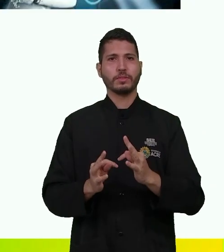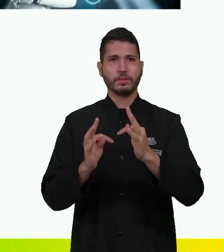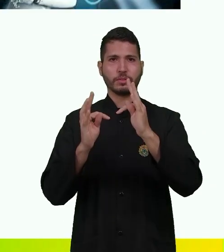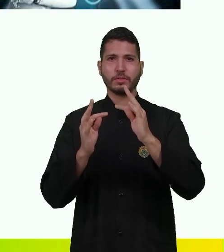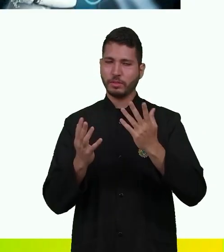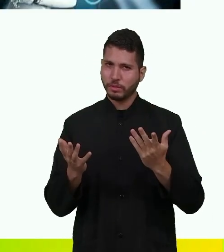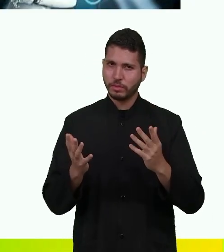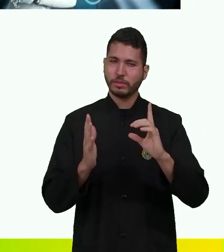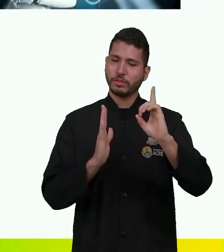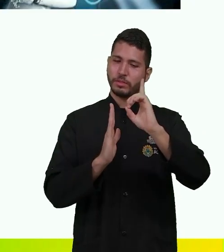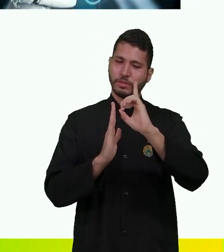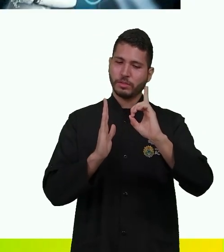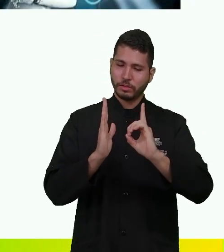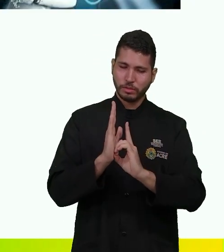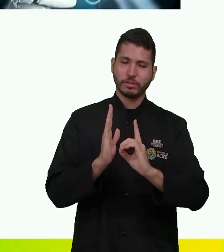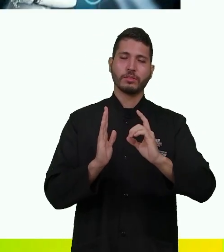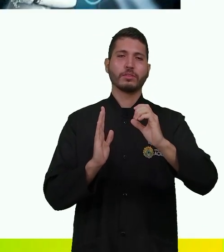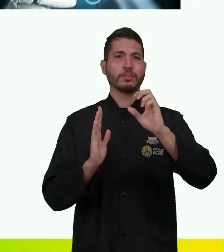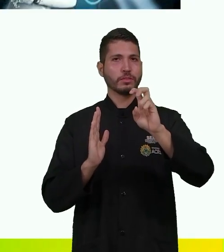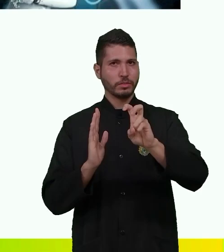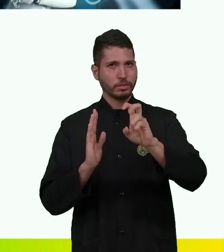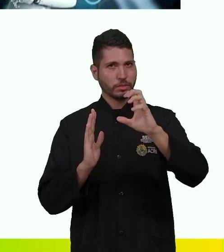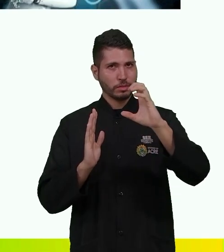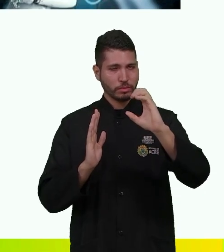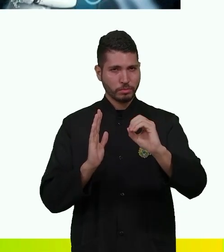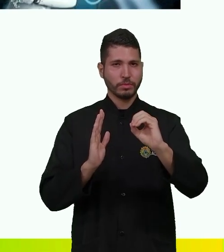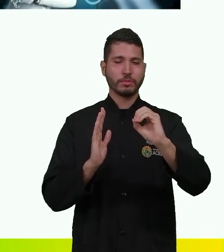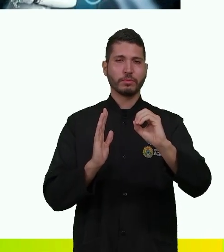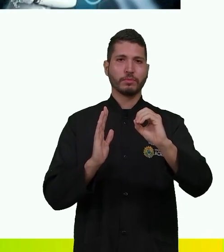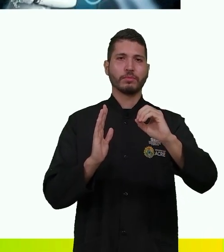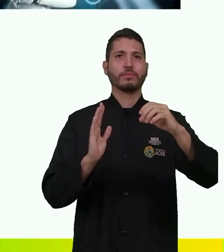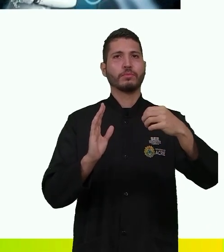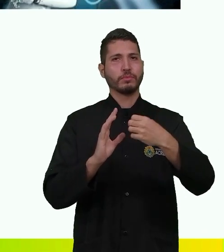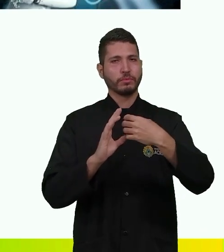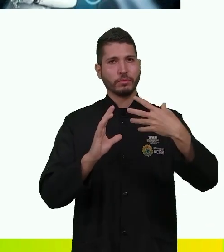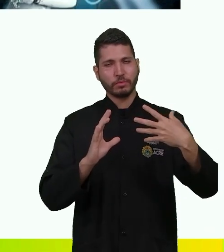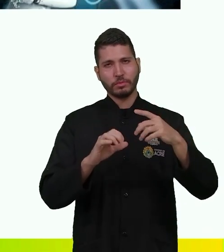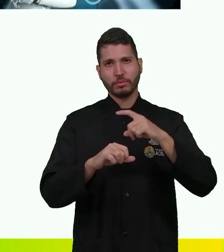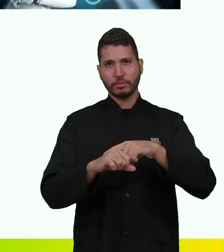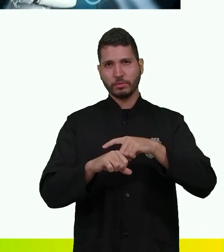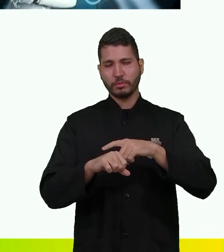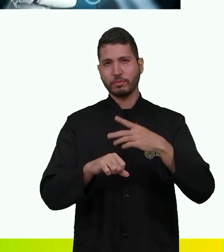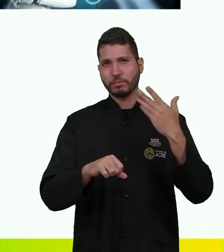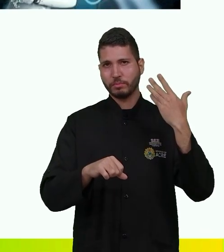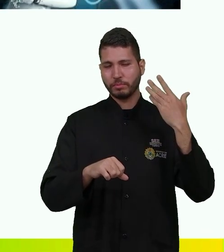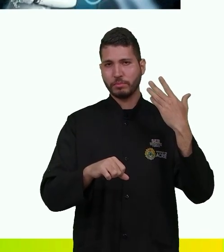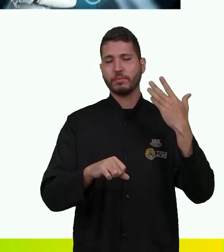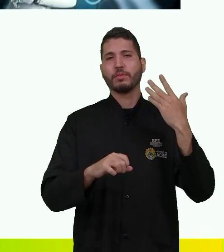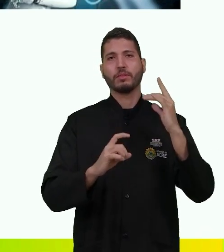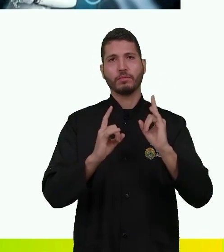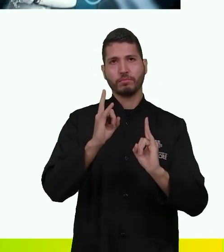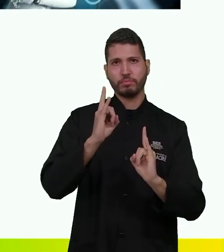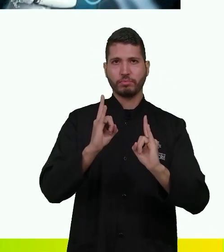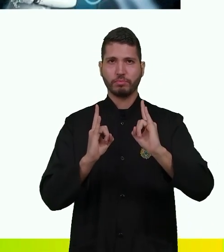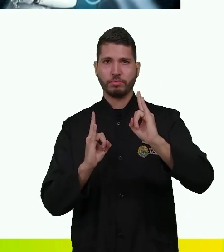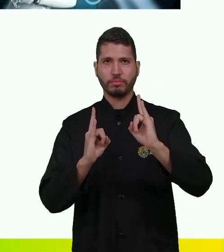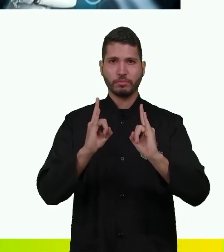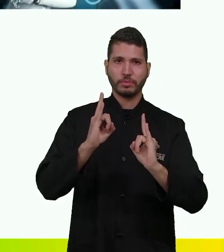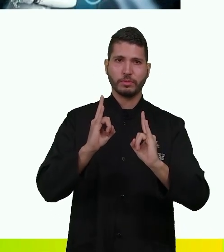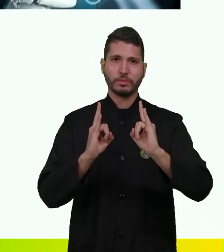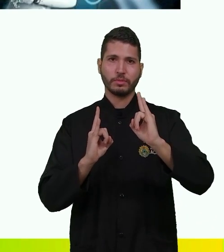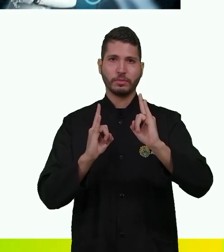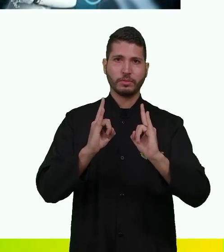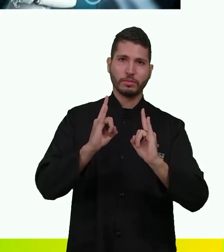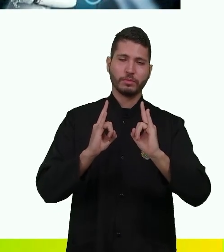meados da década de 50. Outra grande característica desse período foi a robotização. Nós vamos ver com